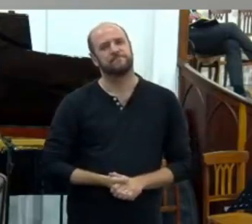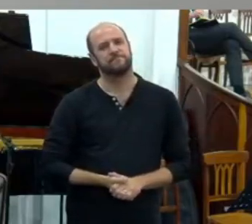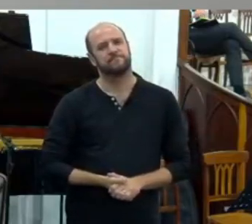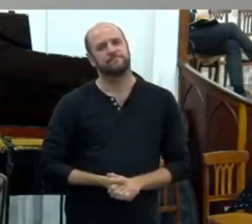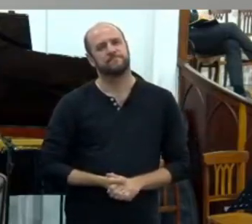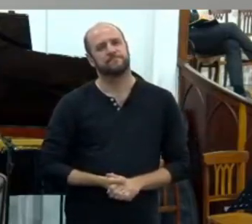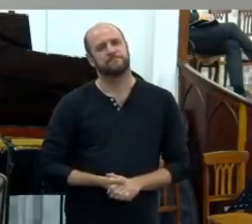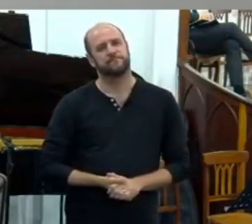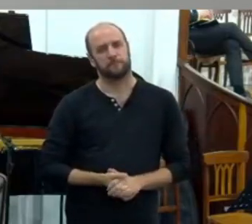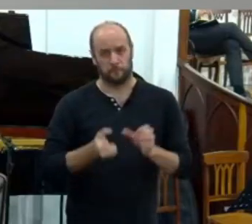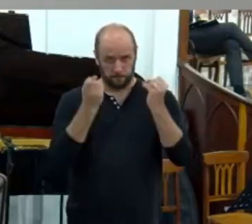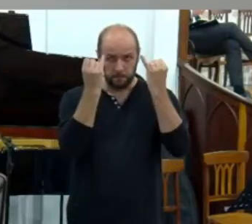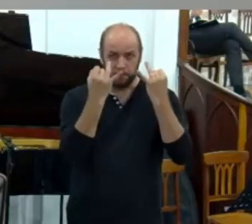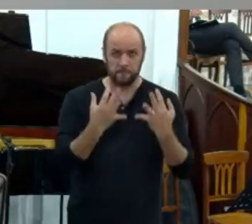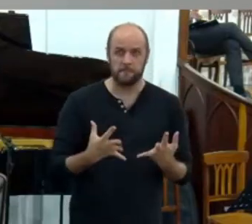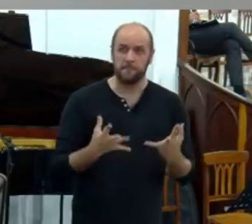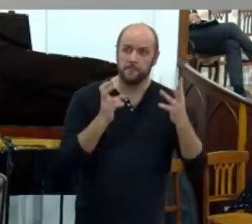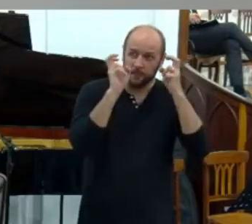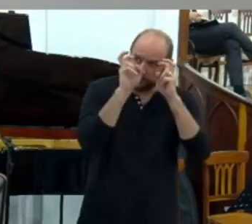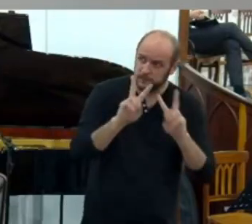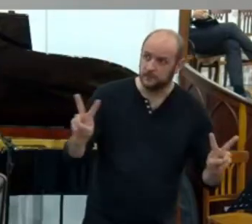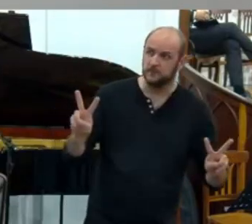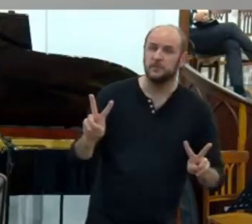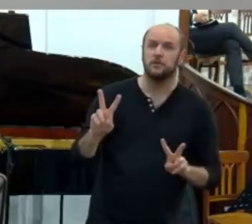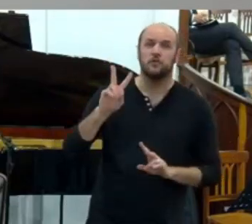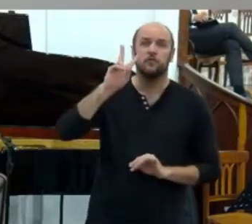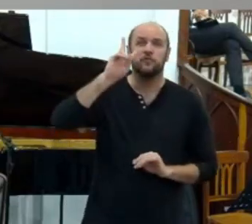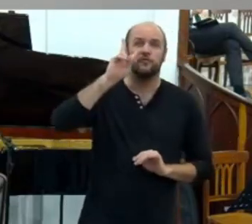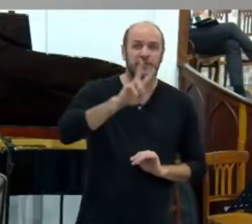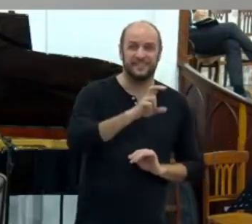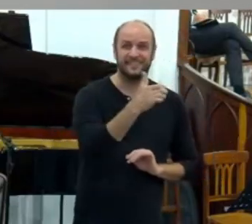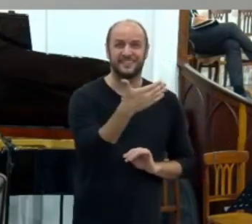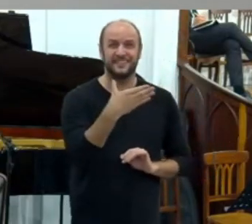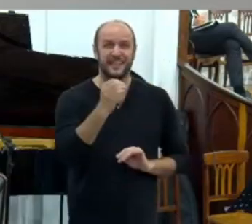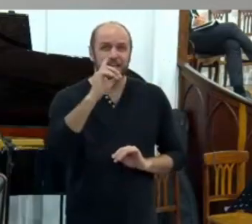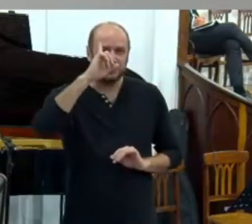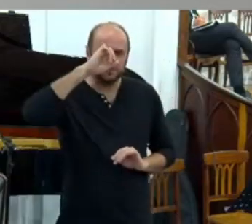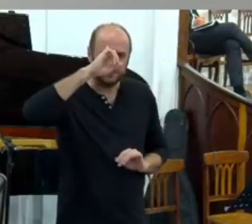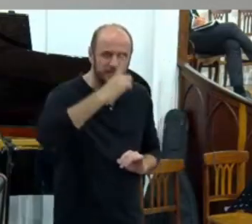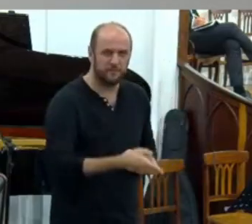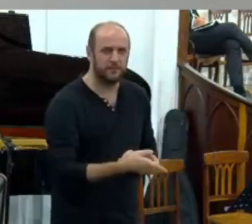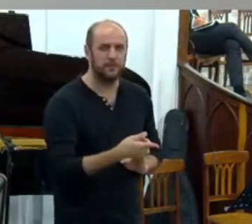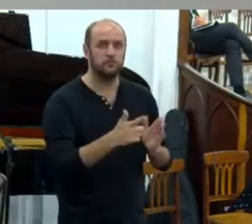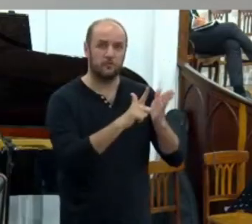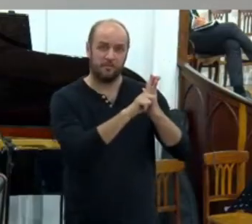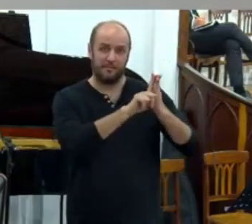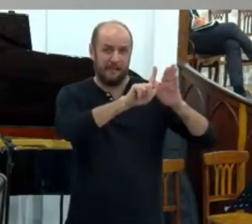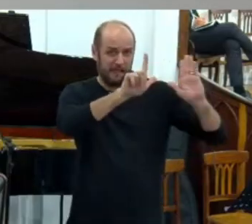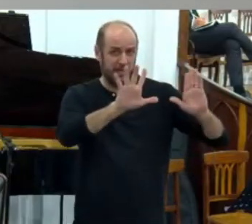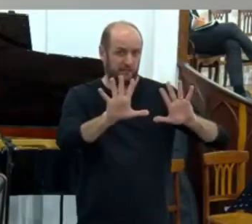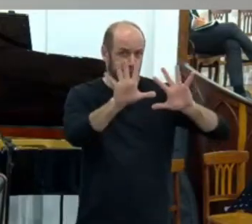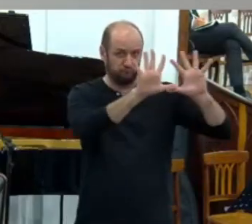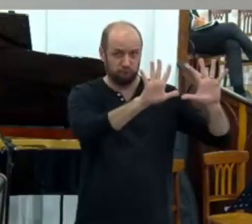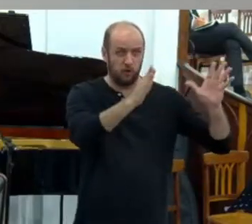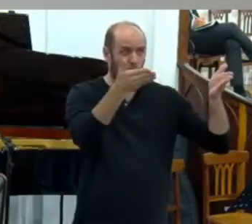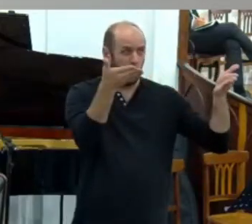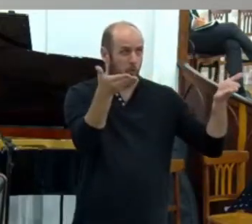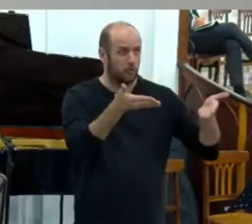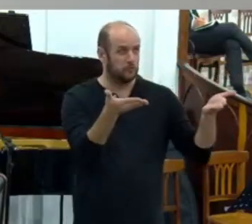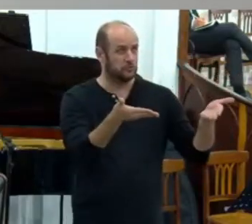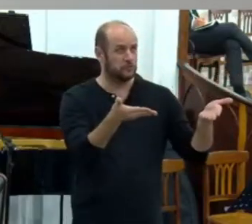Em outras palavras, esta visão olha para os 10 mandamentos ou a lei moral, hoje em